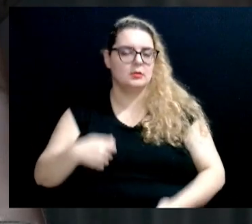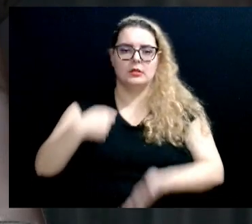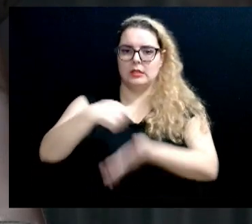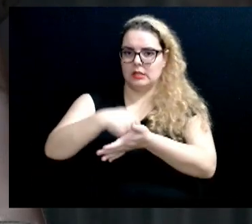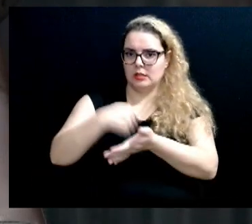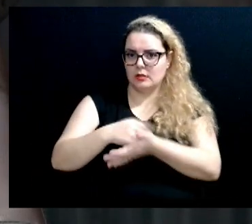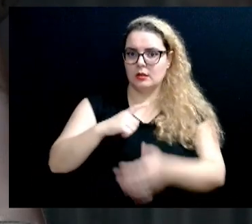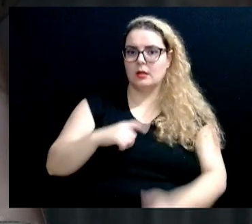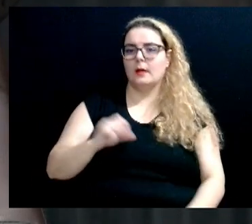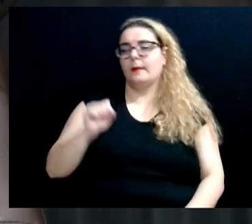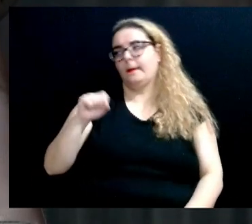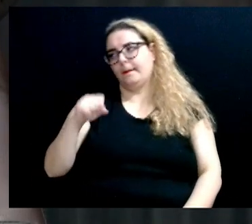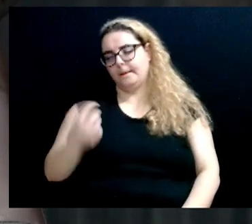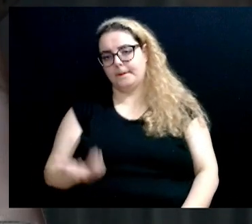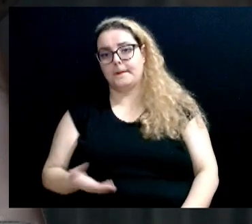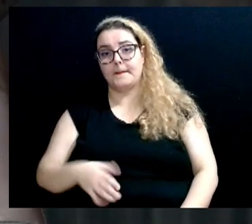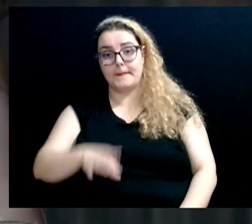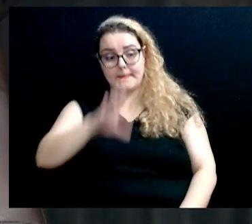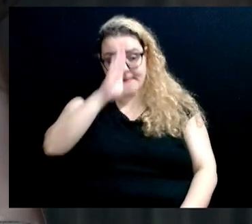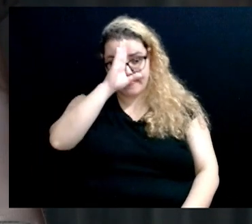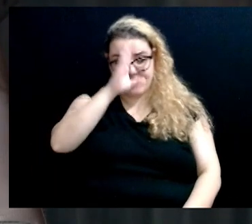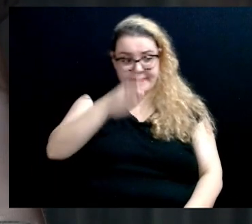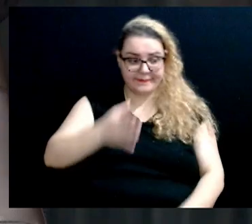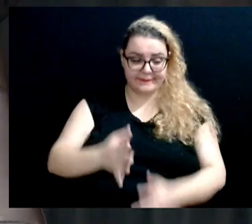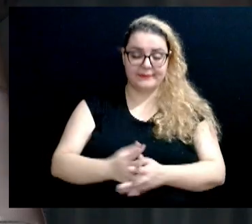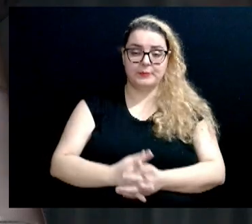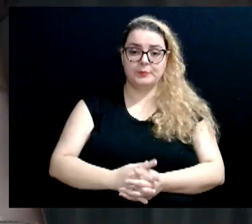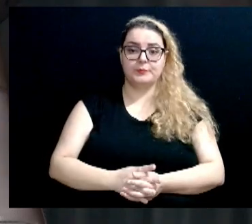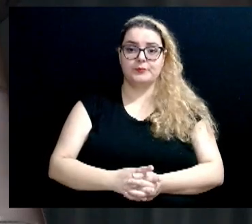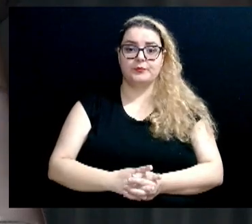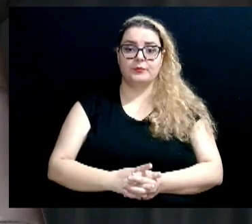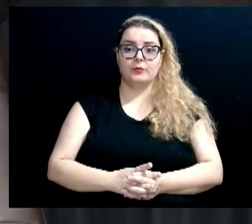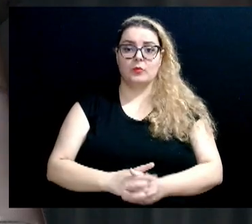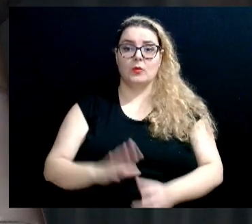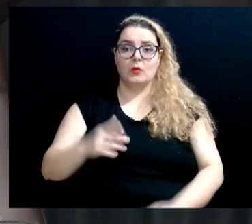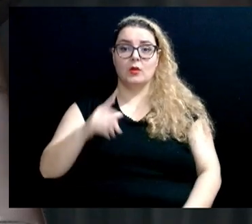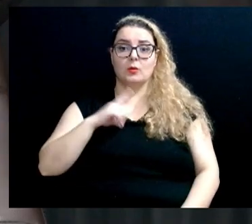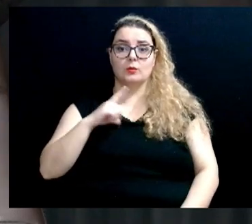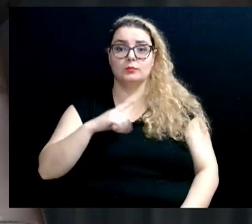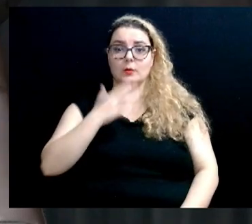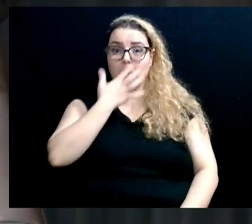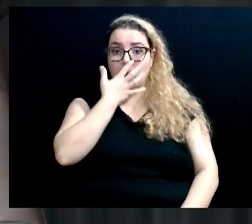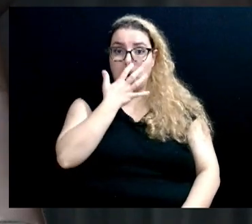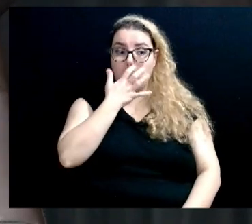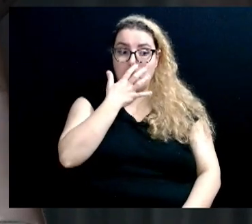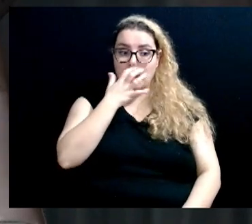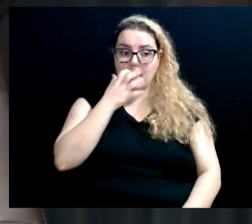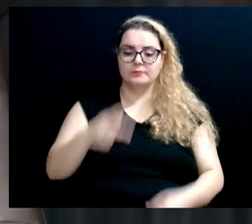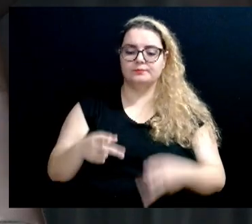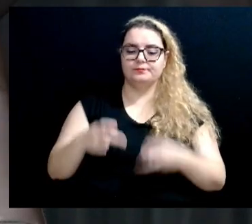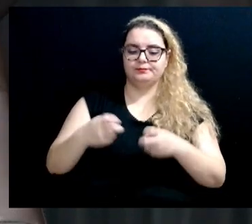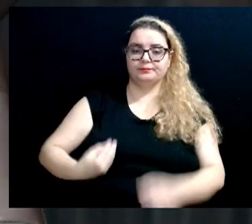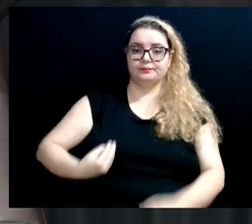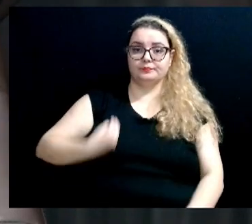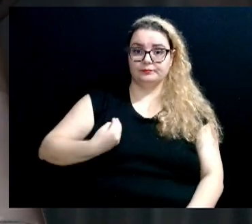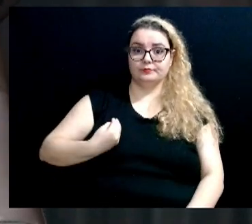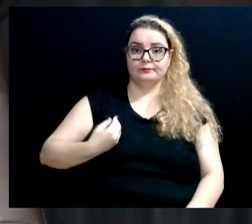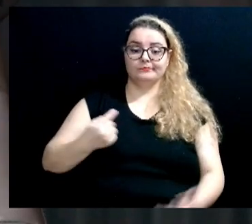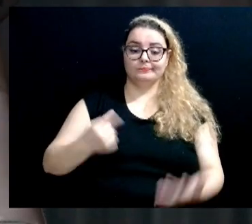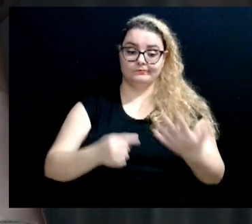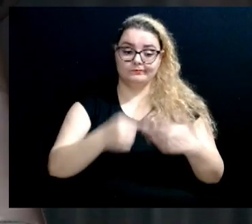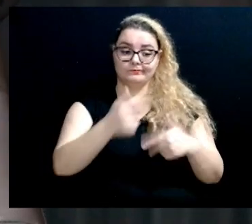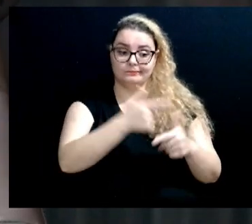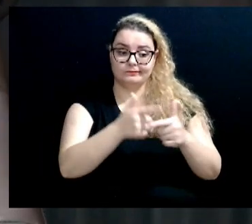Principalmente quando a gente tem aquela olhar para a vida e para as questões em que a gente